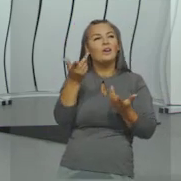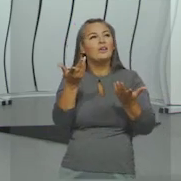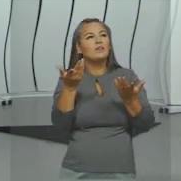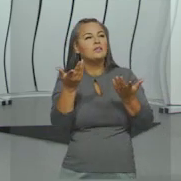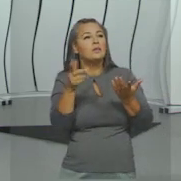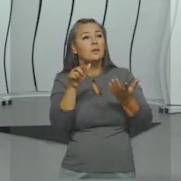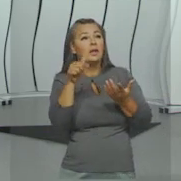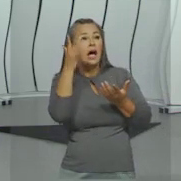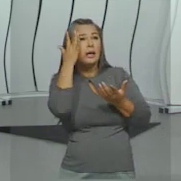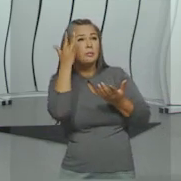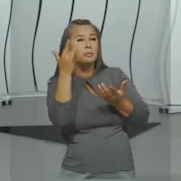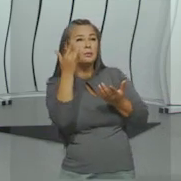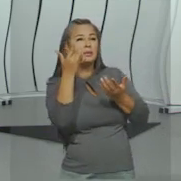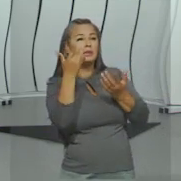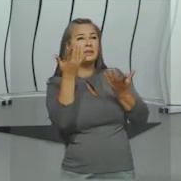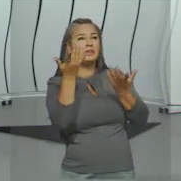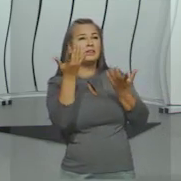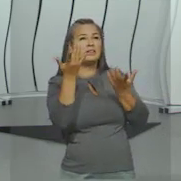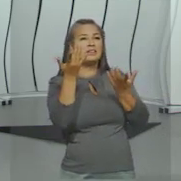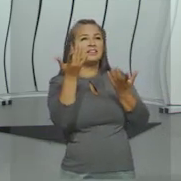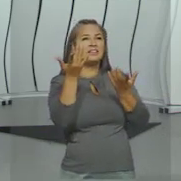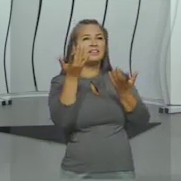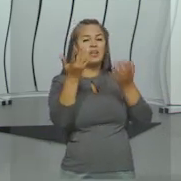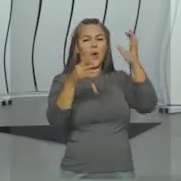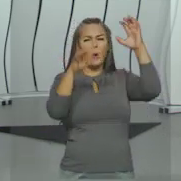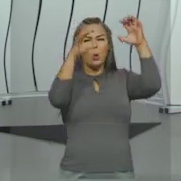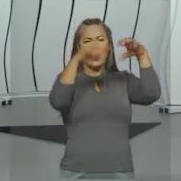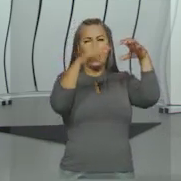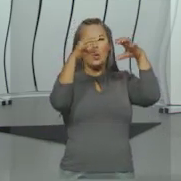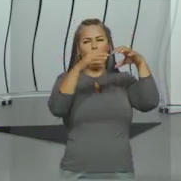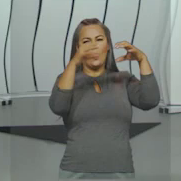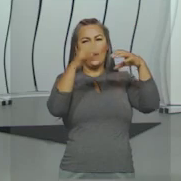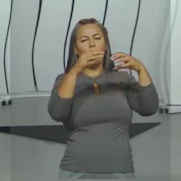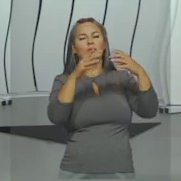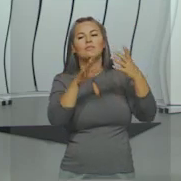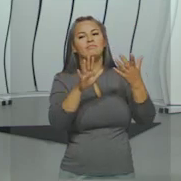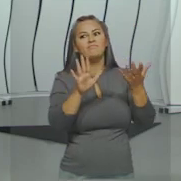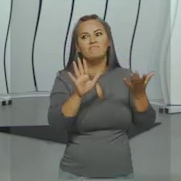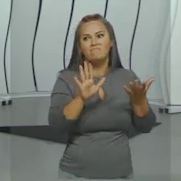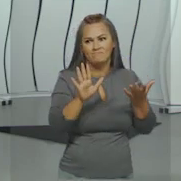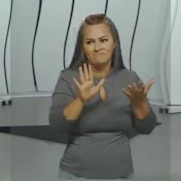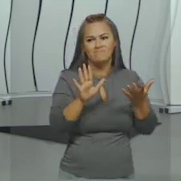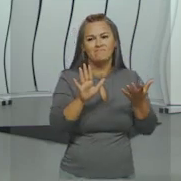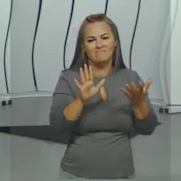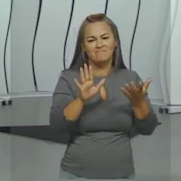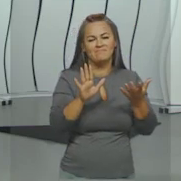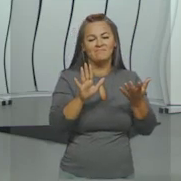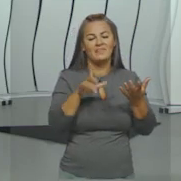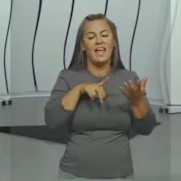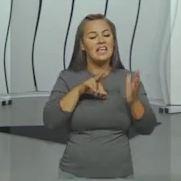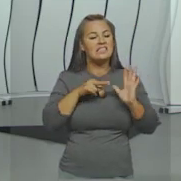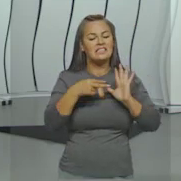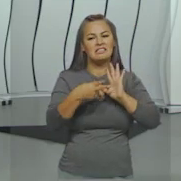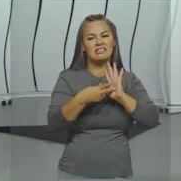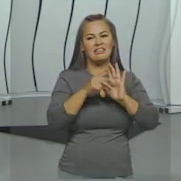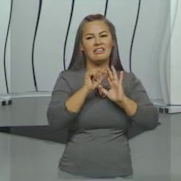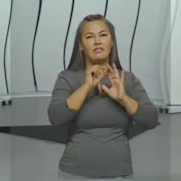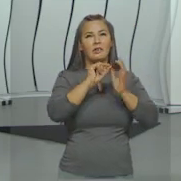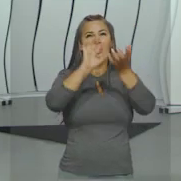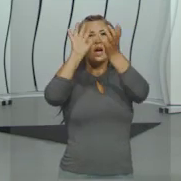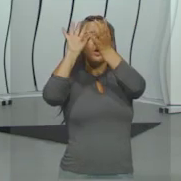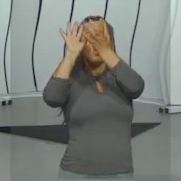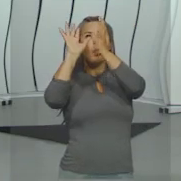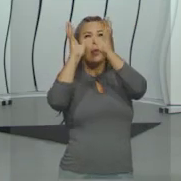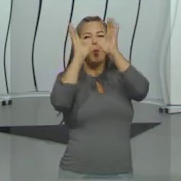mais seco. Essas relações que nos referimos normalmente, nós estamos nos referindo a tempo, ao conceito